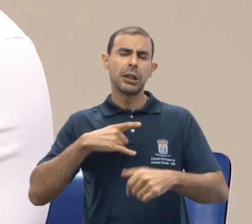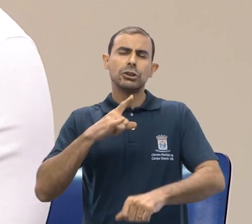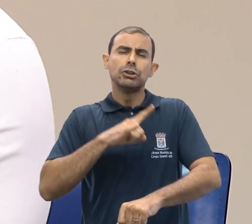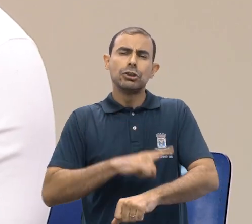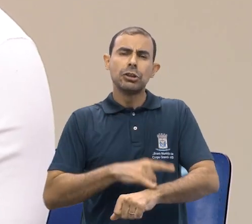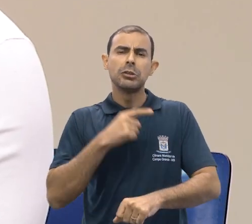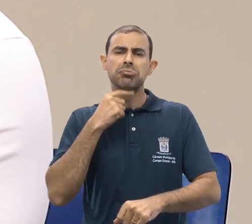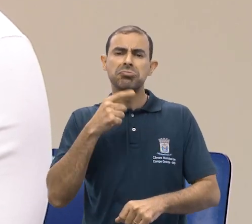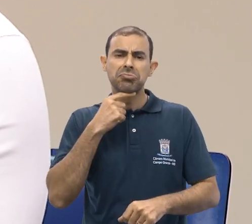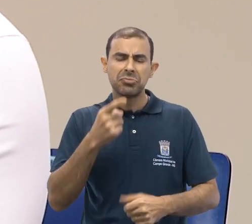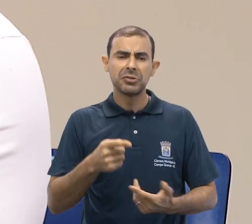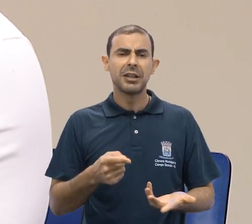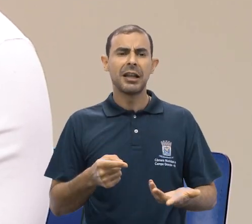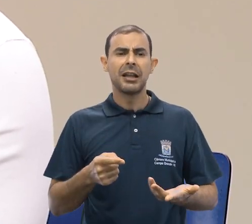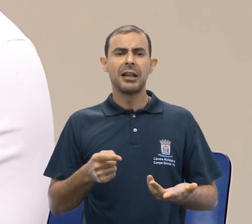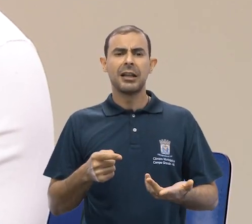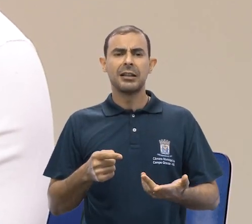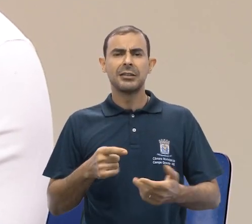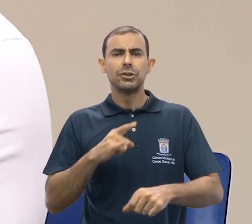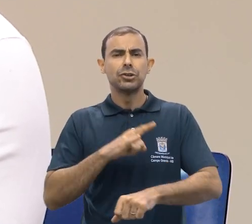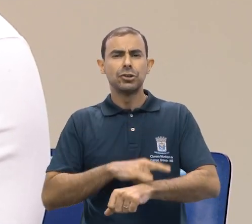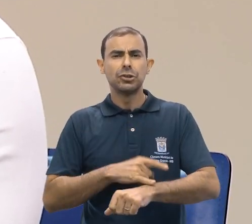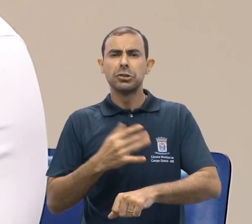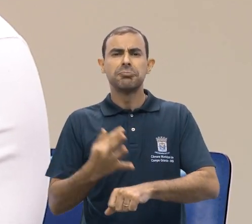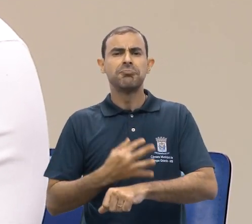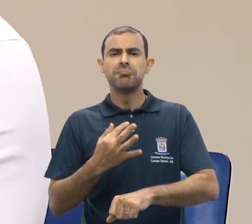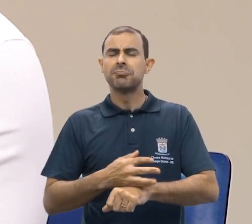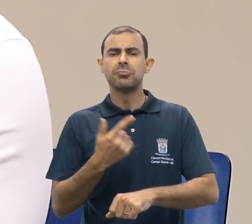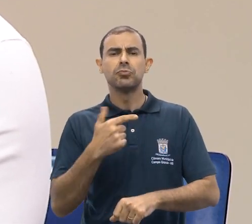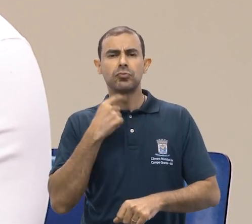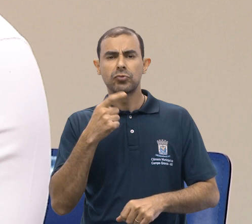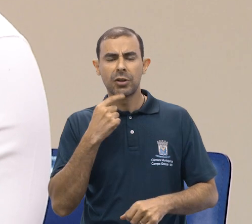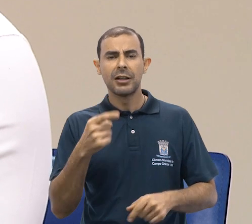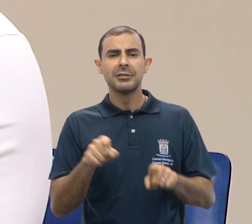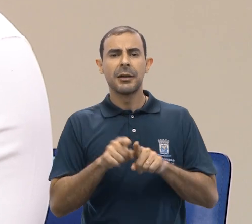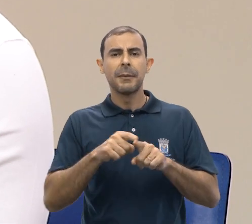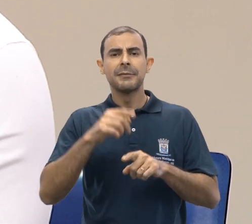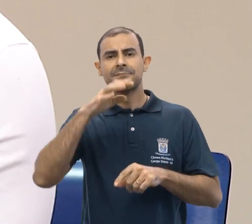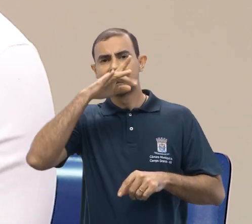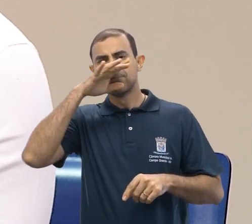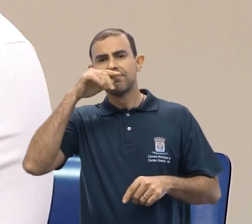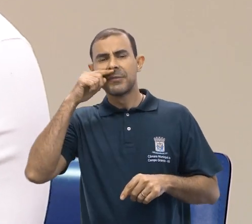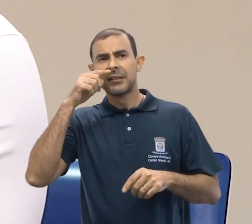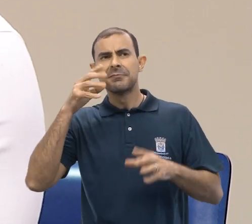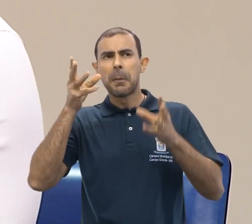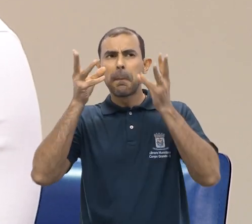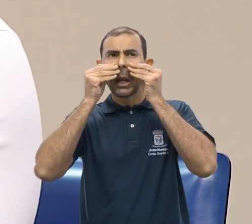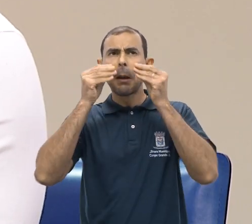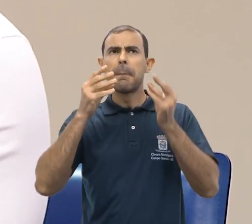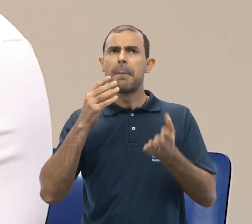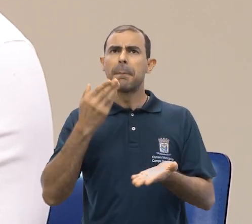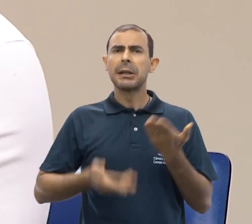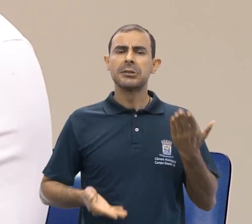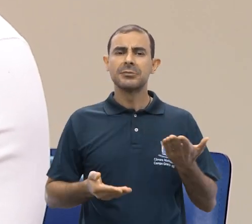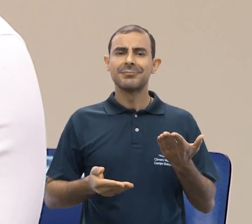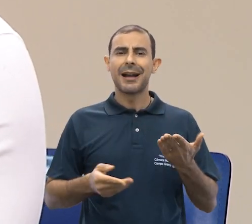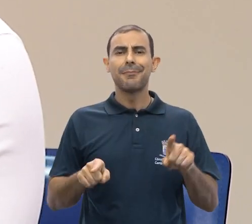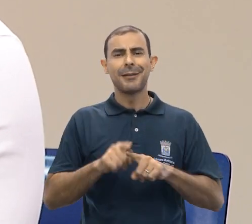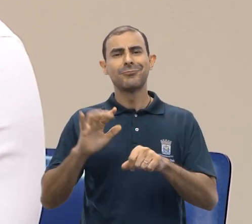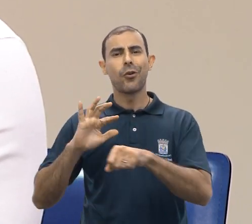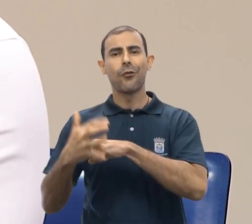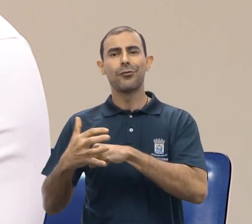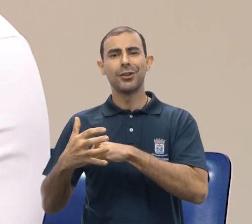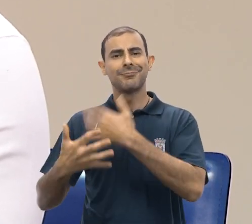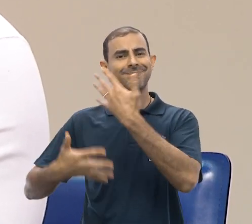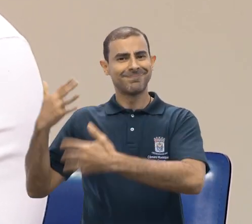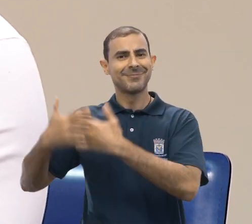ansiedade, alteração do olfato, né? O Covid agora confundiu muita coisa, né, porque o paciente às vezes, fiquei sem olfato por causa do